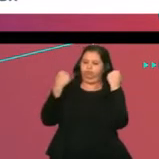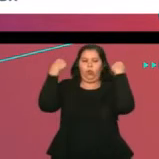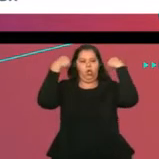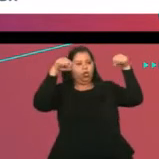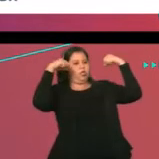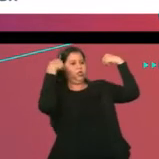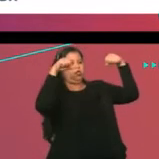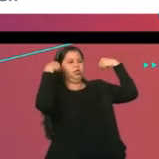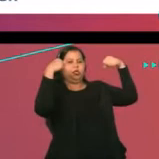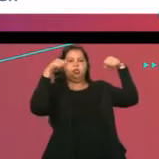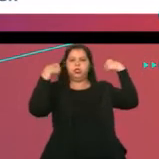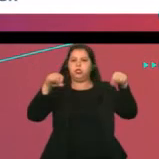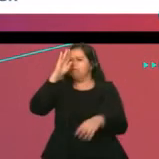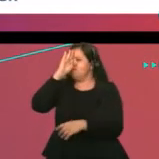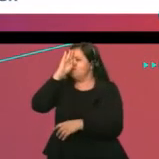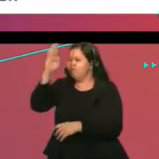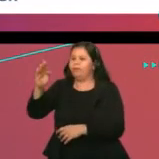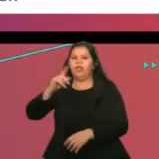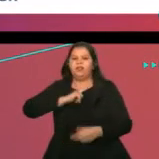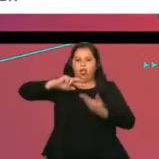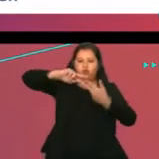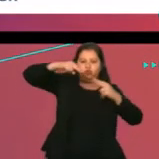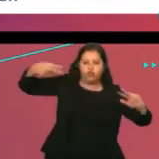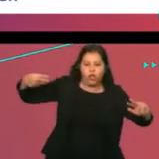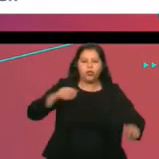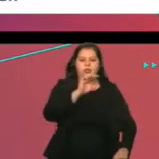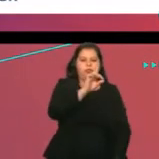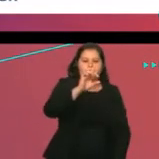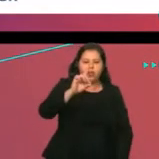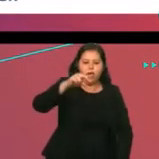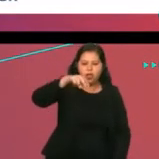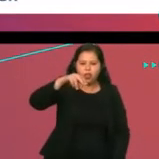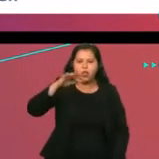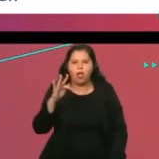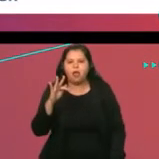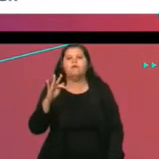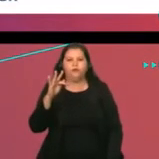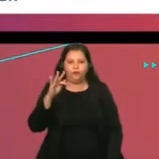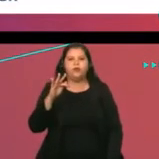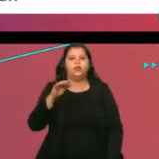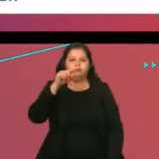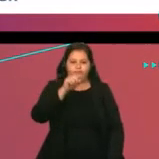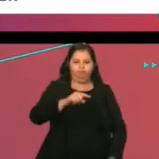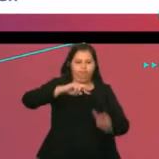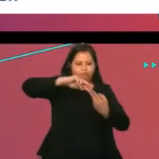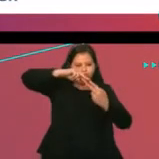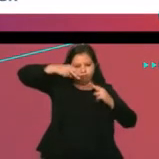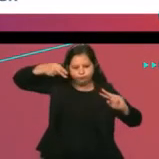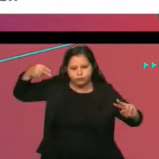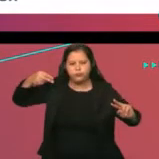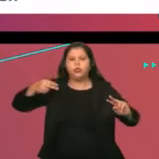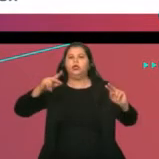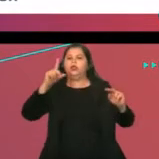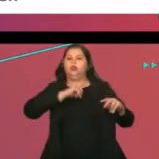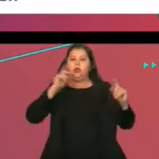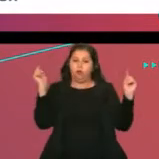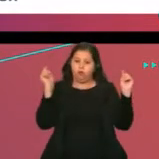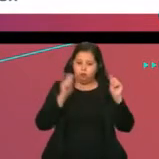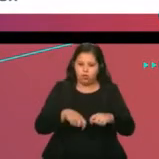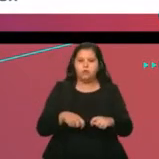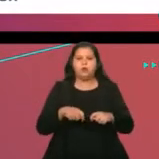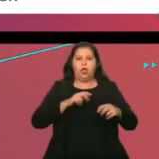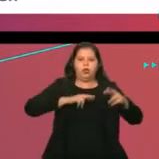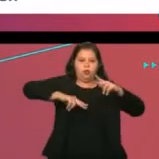tem um Gente o bndf bdnf que tem uma possibilidade de